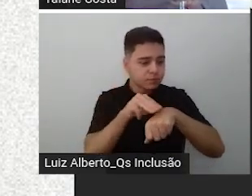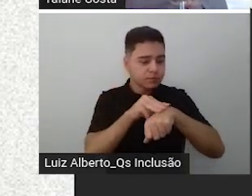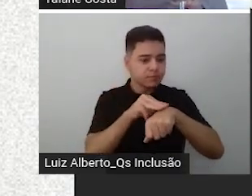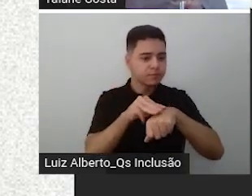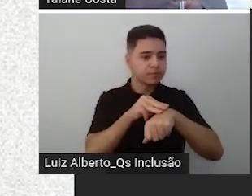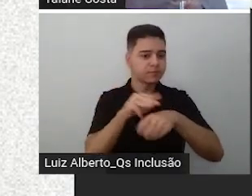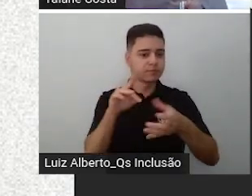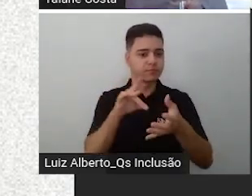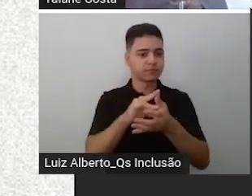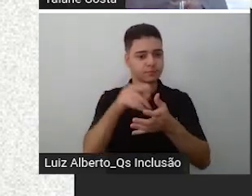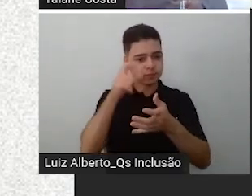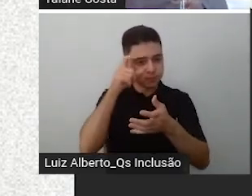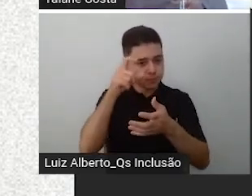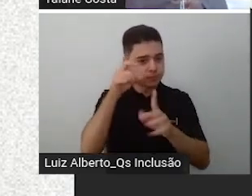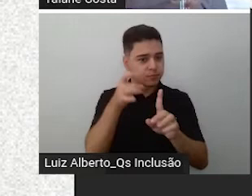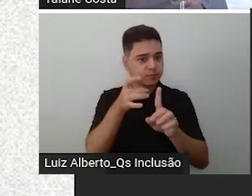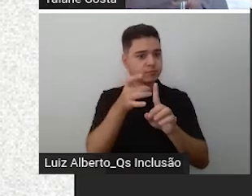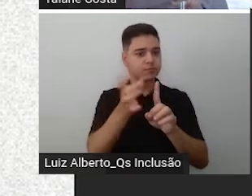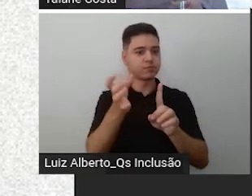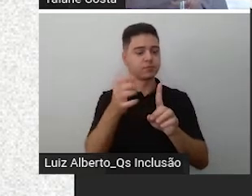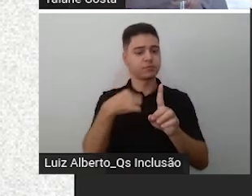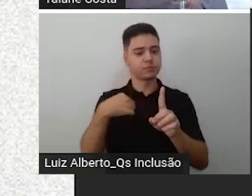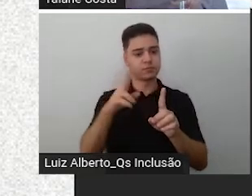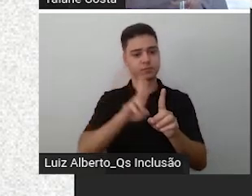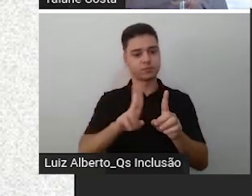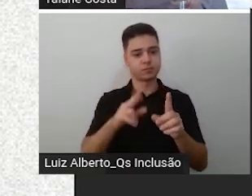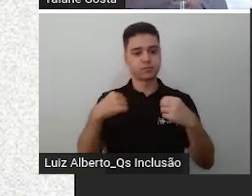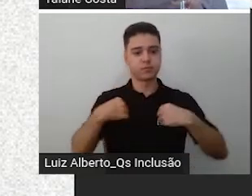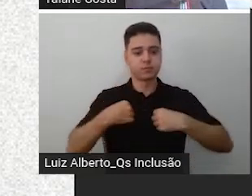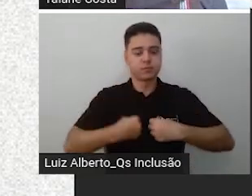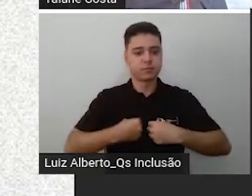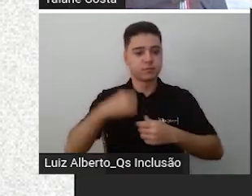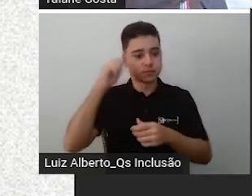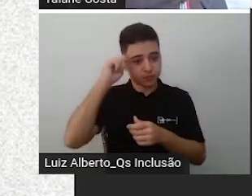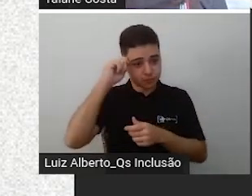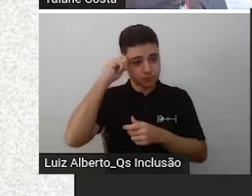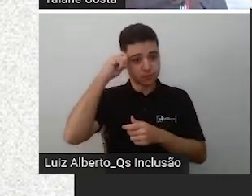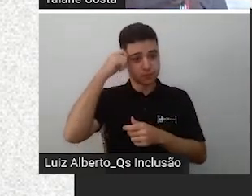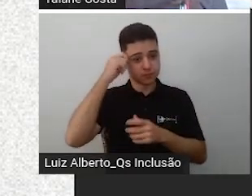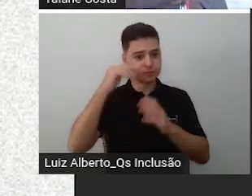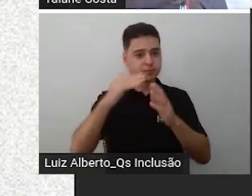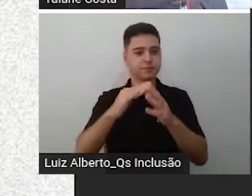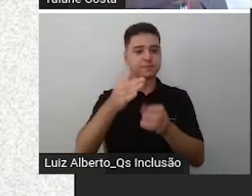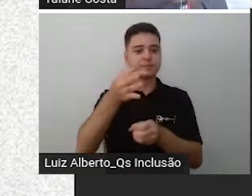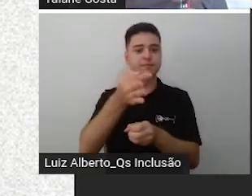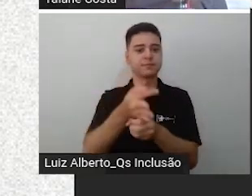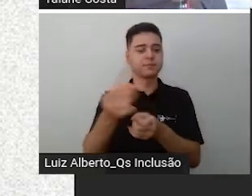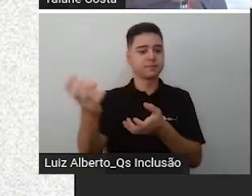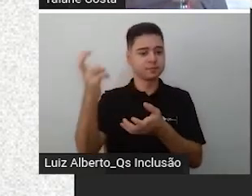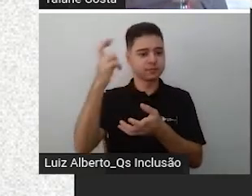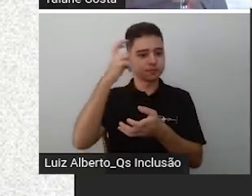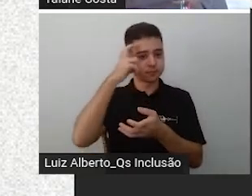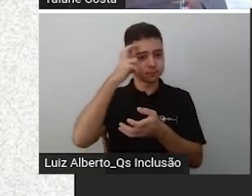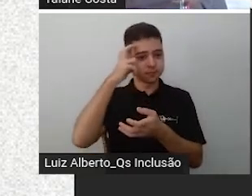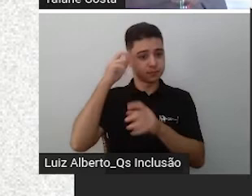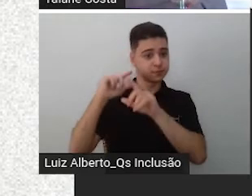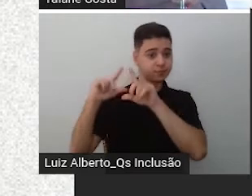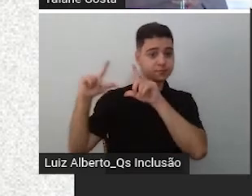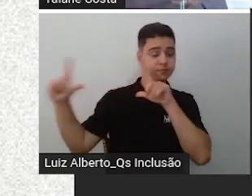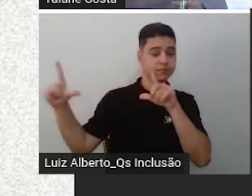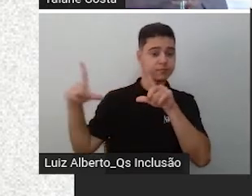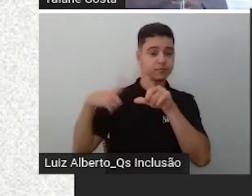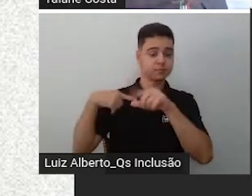com a lente transparente. Estou usando uma blusa preta da Casa Fiat Cultura. Atrás de mim, uma